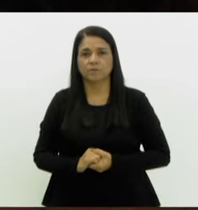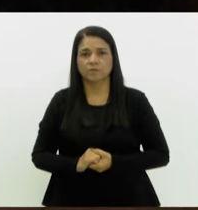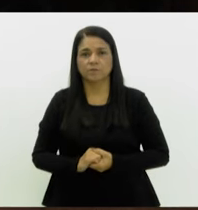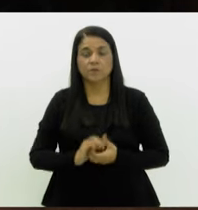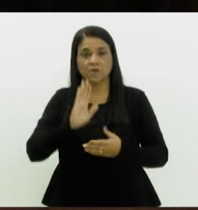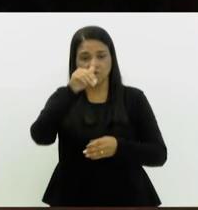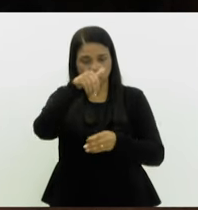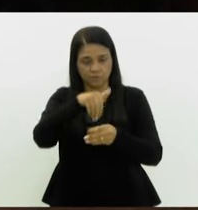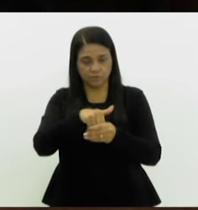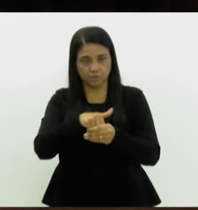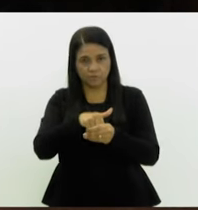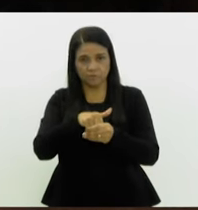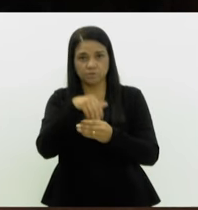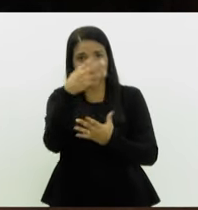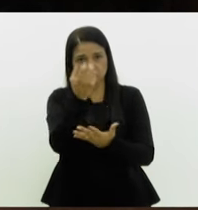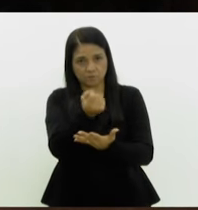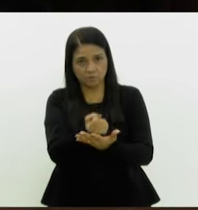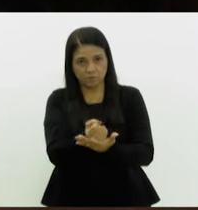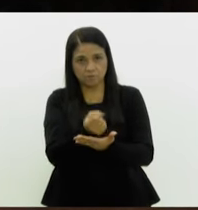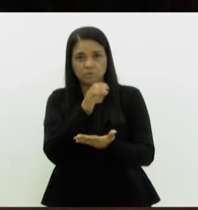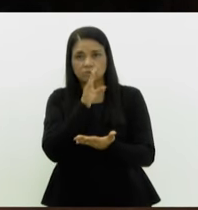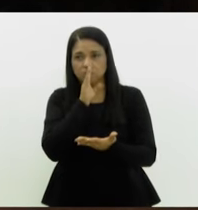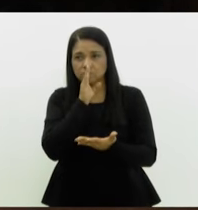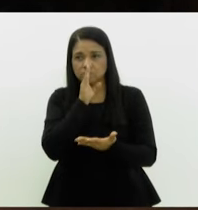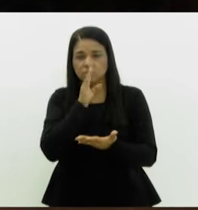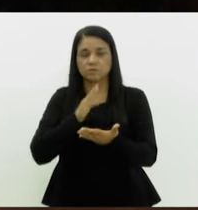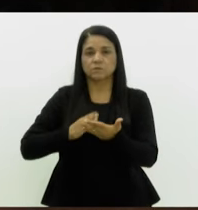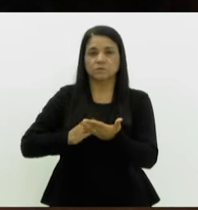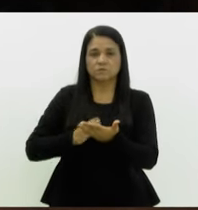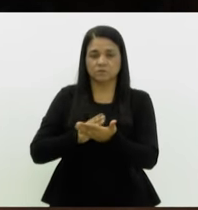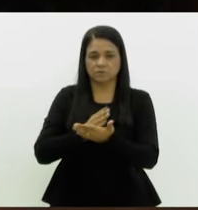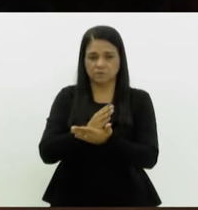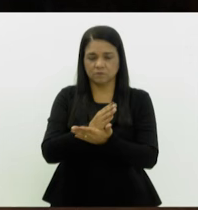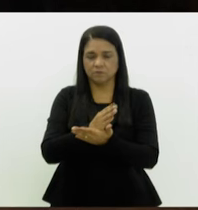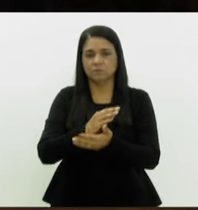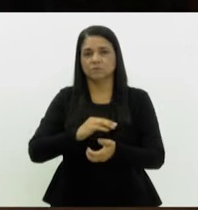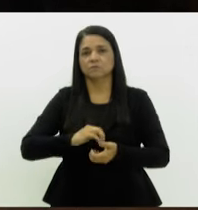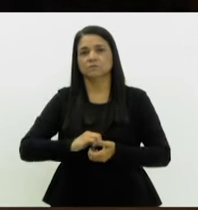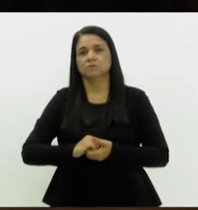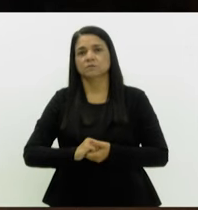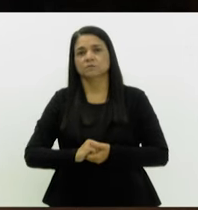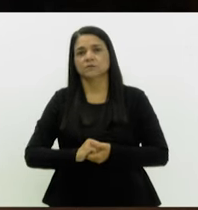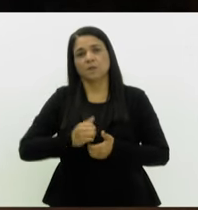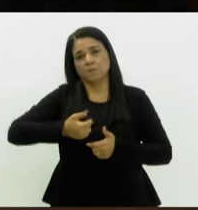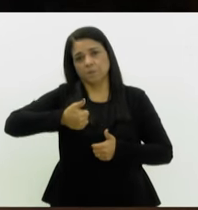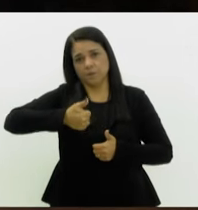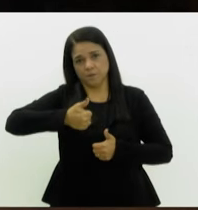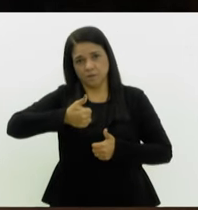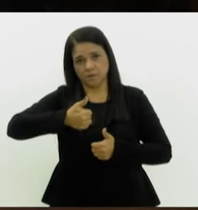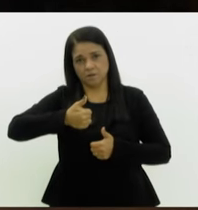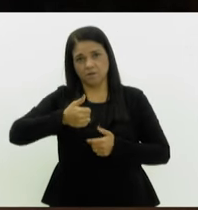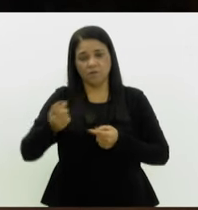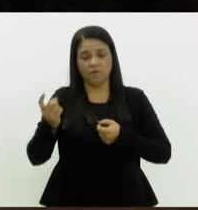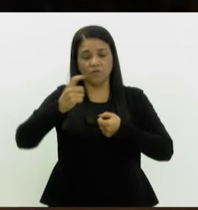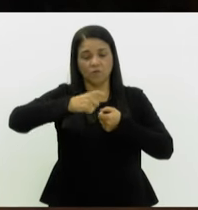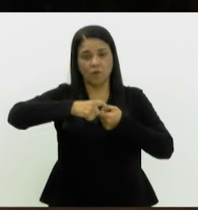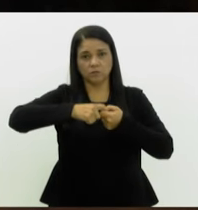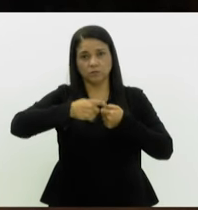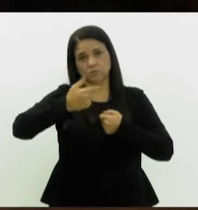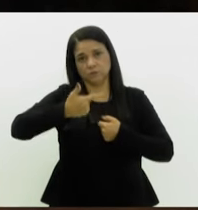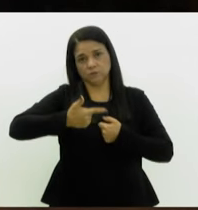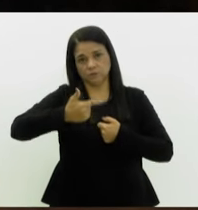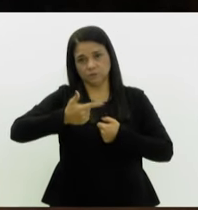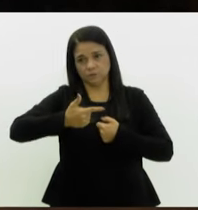Em votação, senhores que aprovam, permaneçam como estão, aprovado em primeira e retorno em segunda.